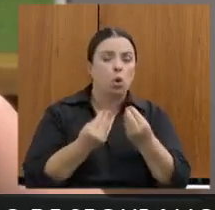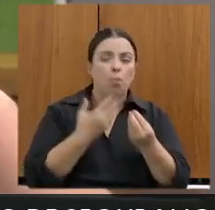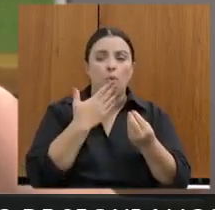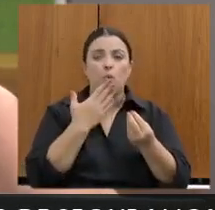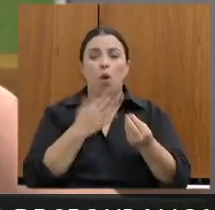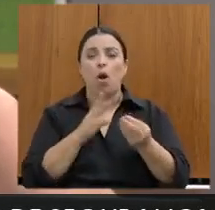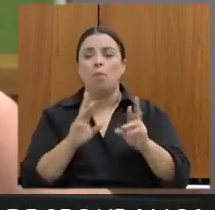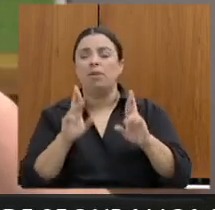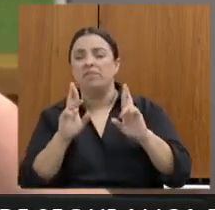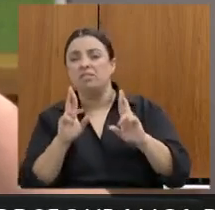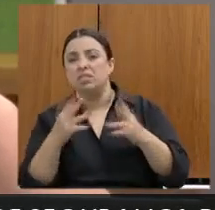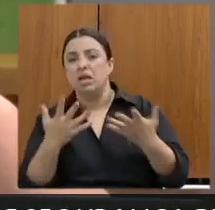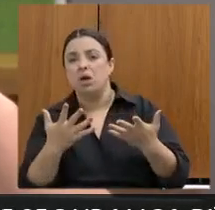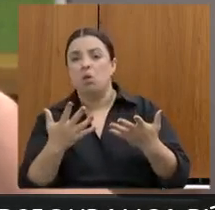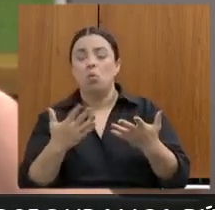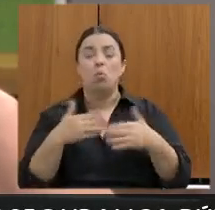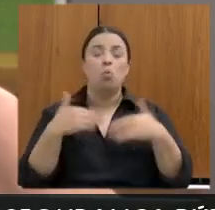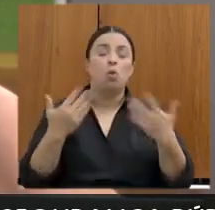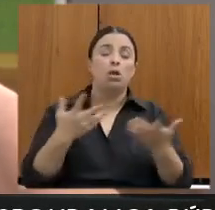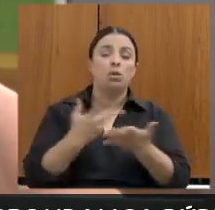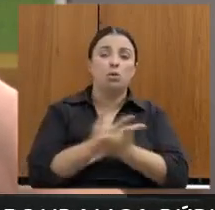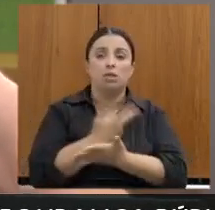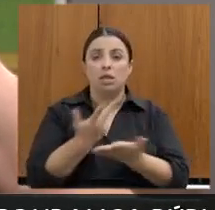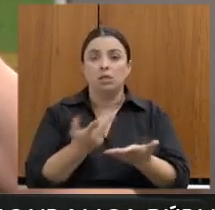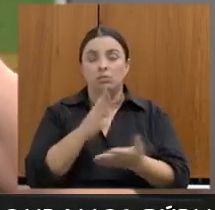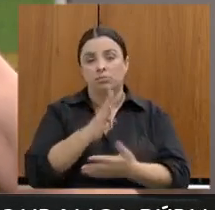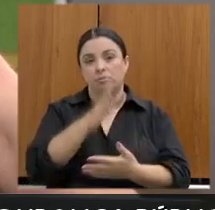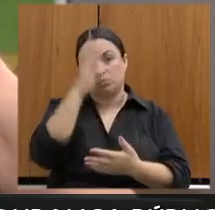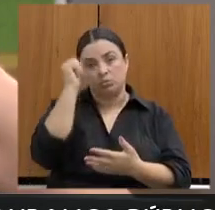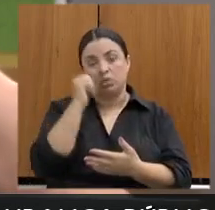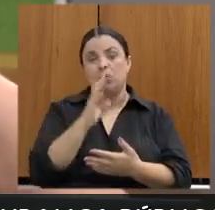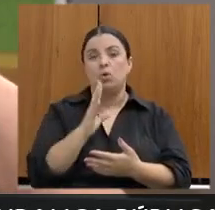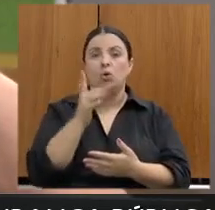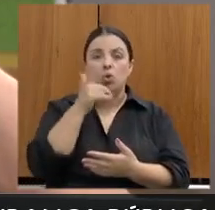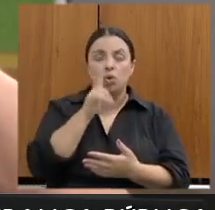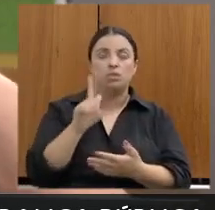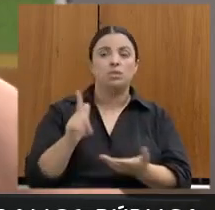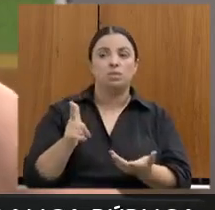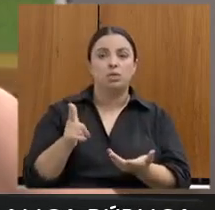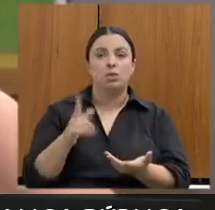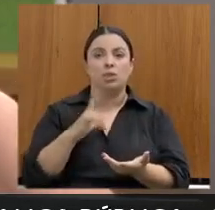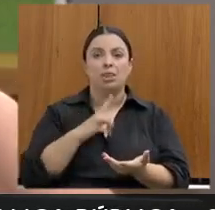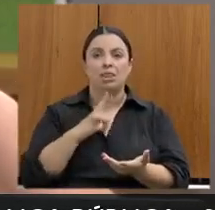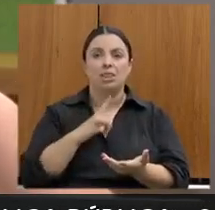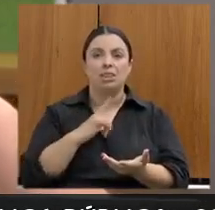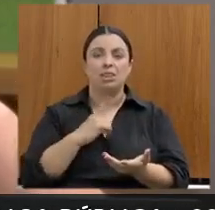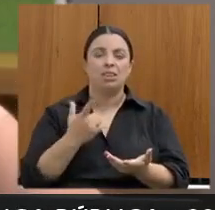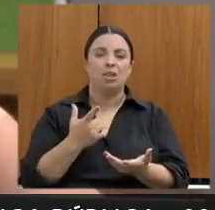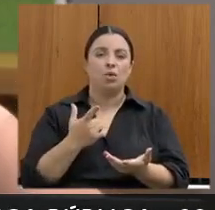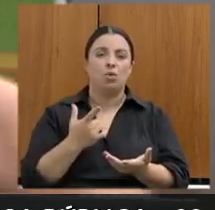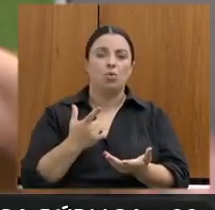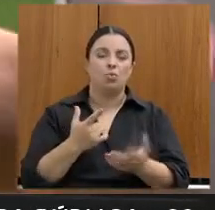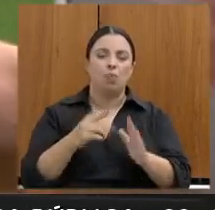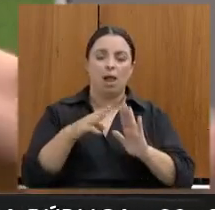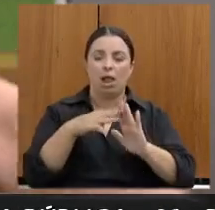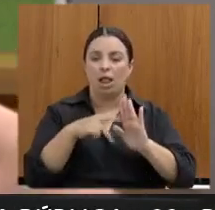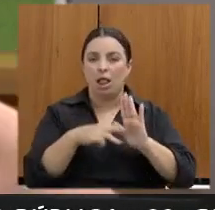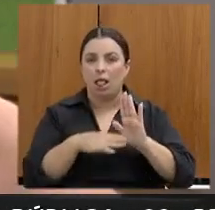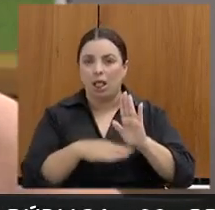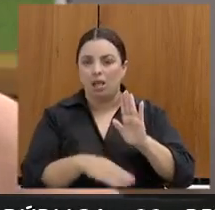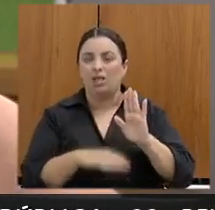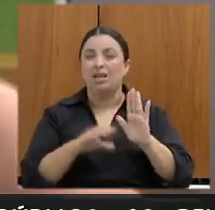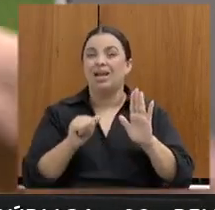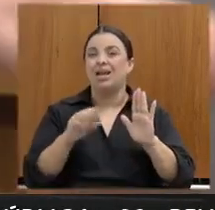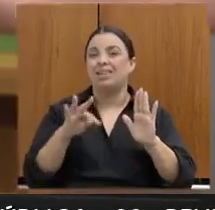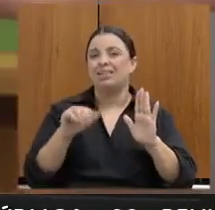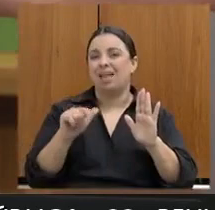previsão se o Bombeiro Militar conseguiu não é criar em um catálogo de concursos se existe esse